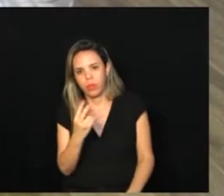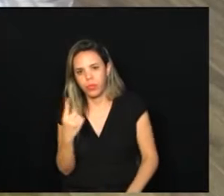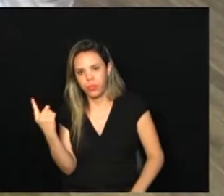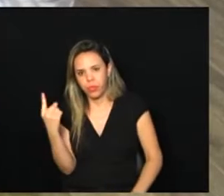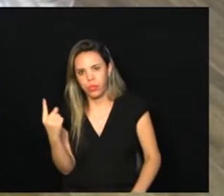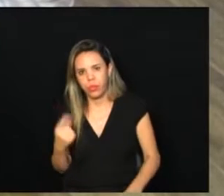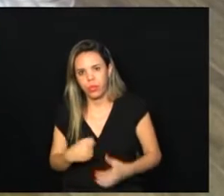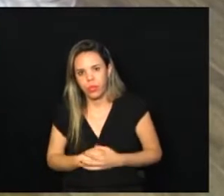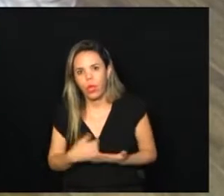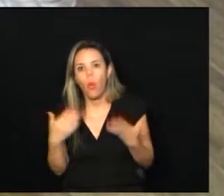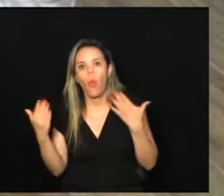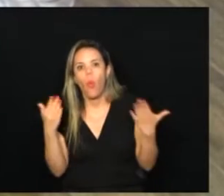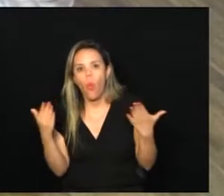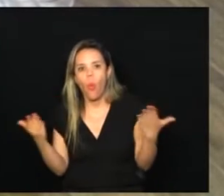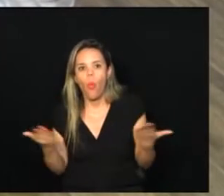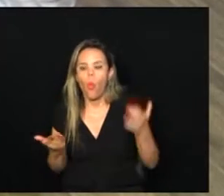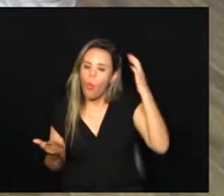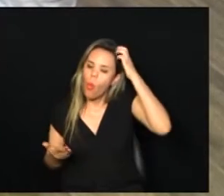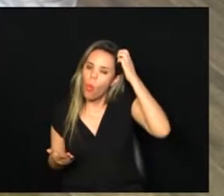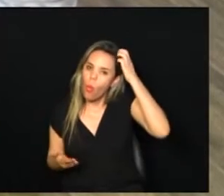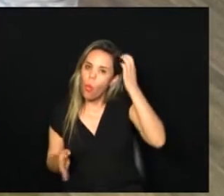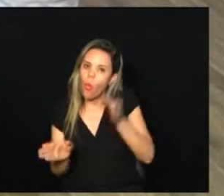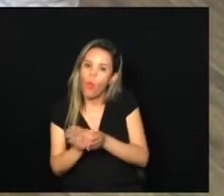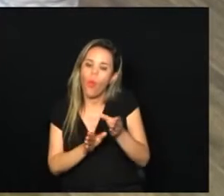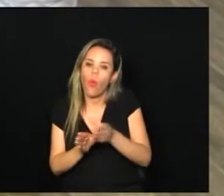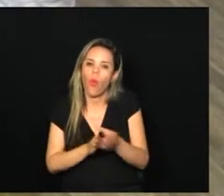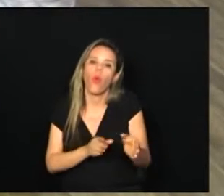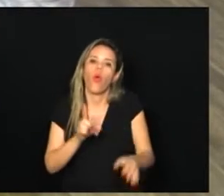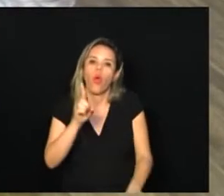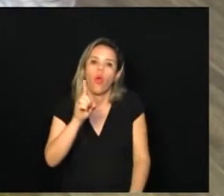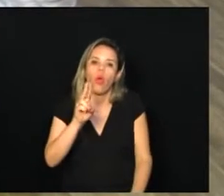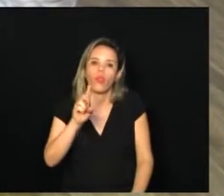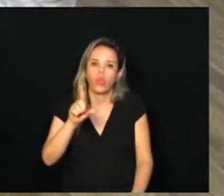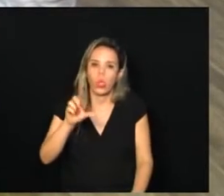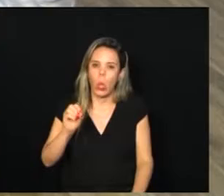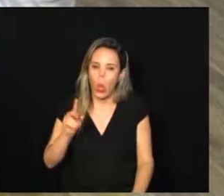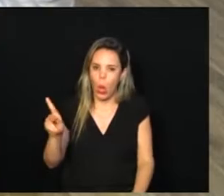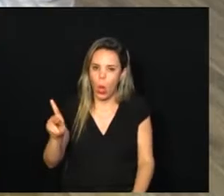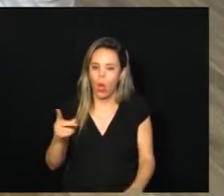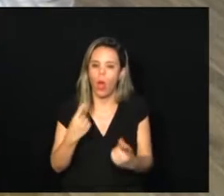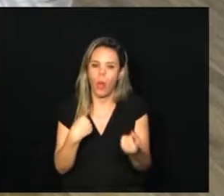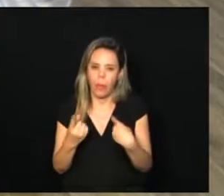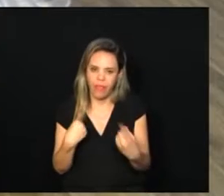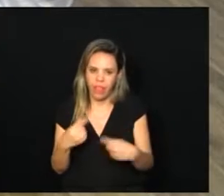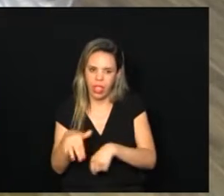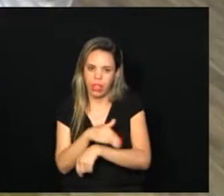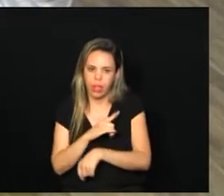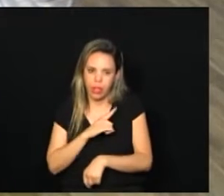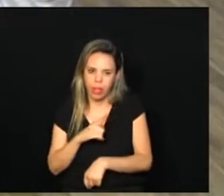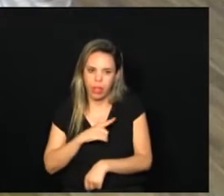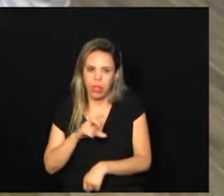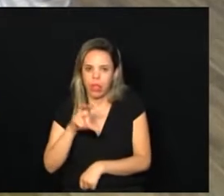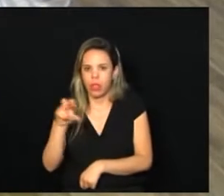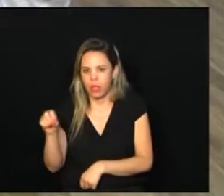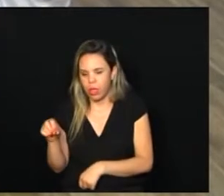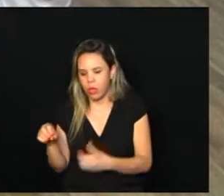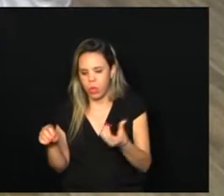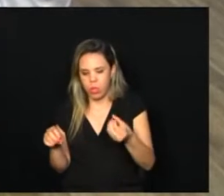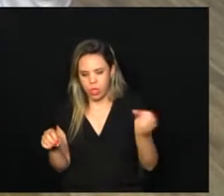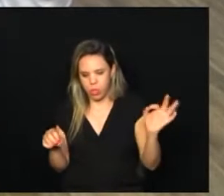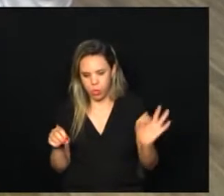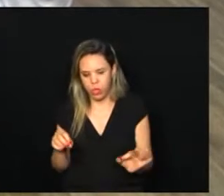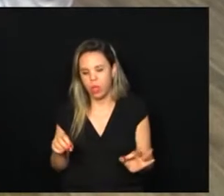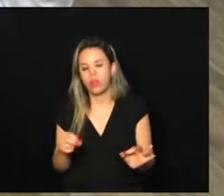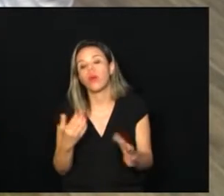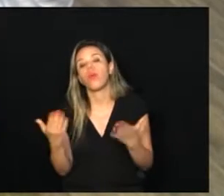2021. Qual é hoje a orientação? A John Boy Dunlop, ela voltou a ter esses 50% entre